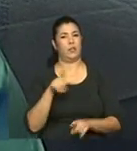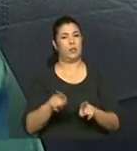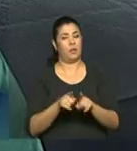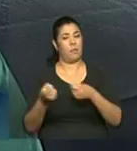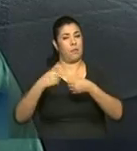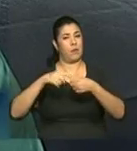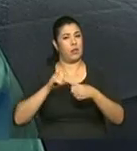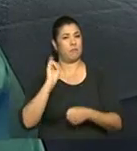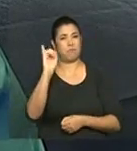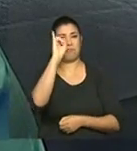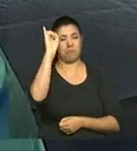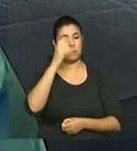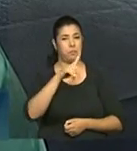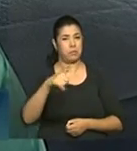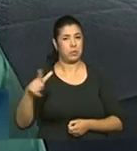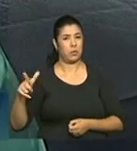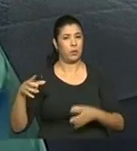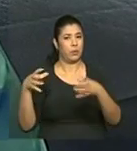nesse processo.